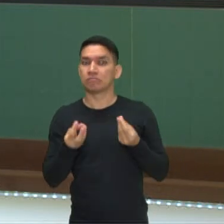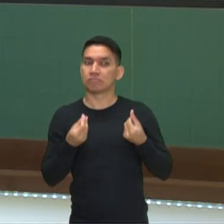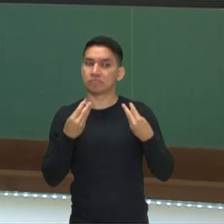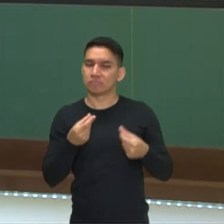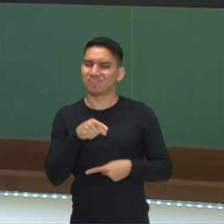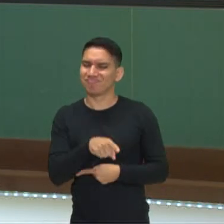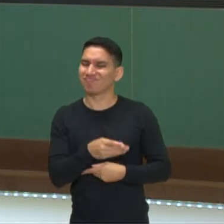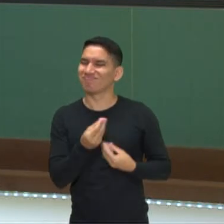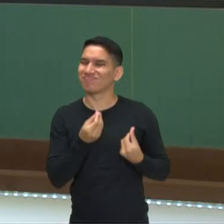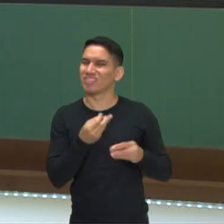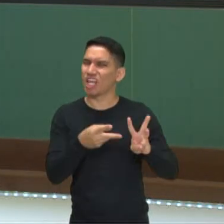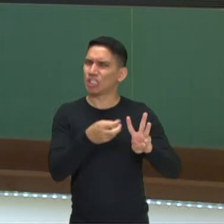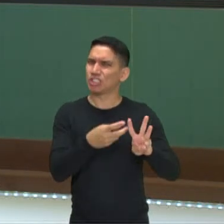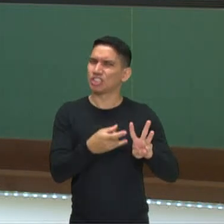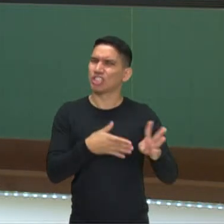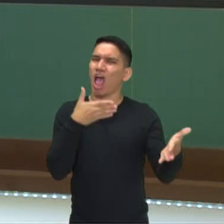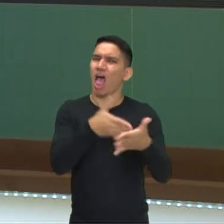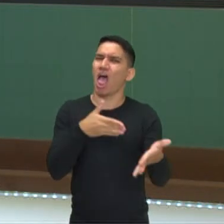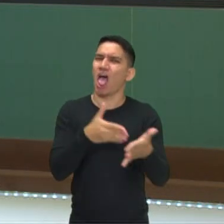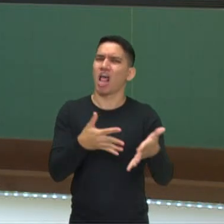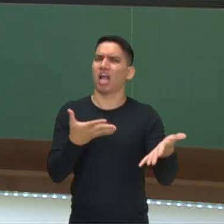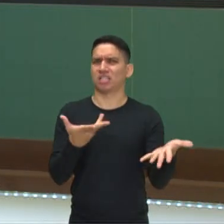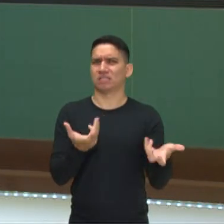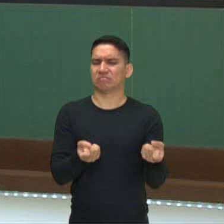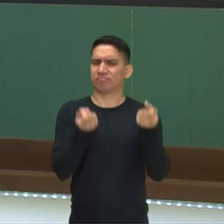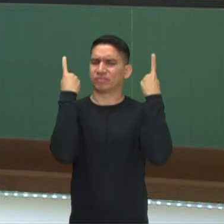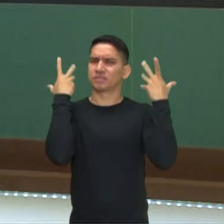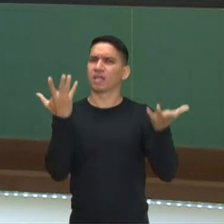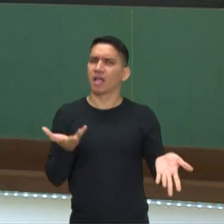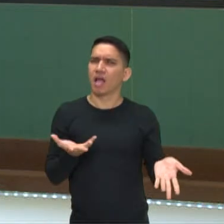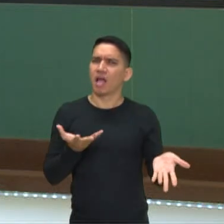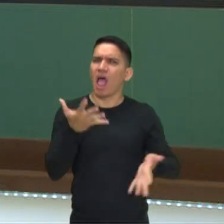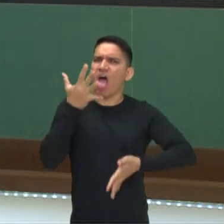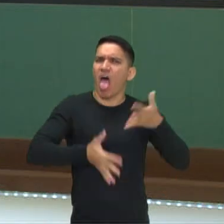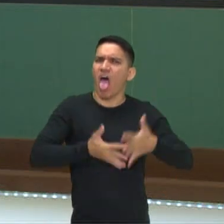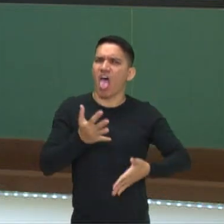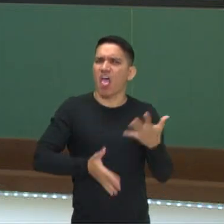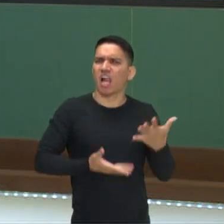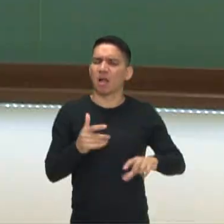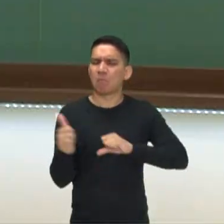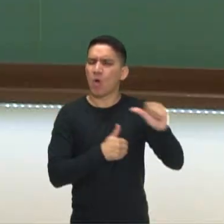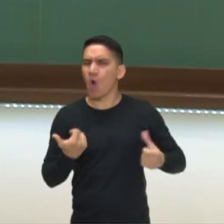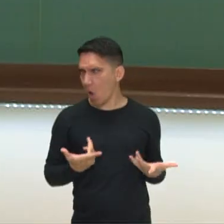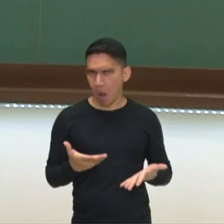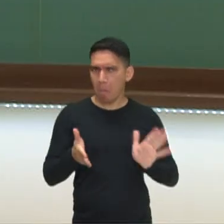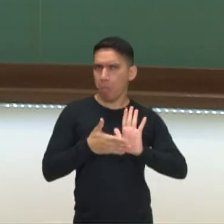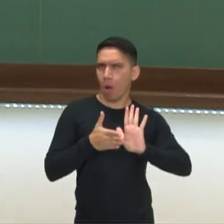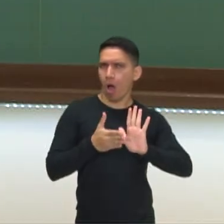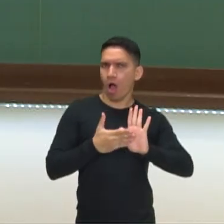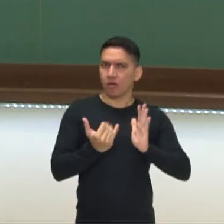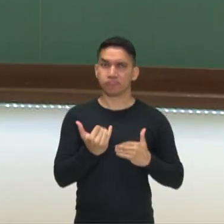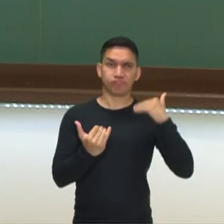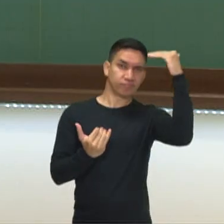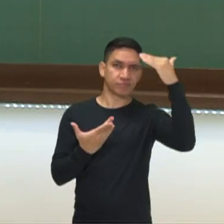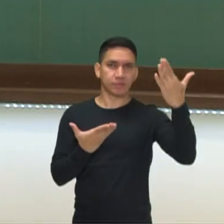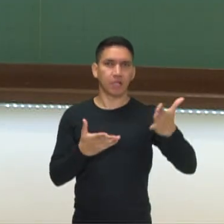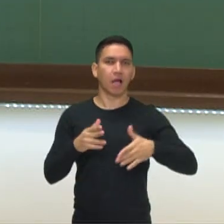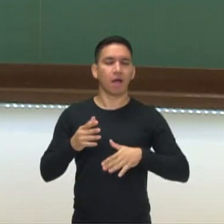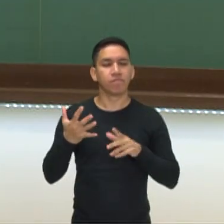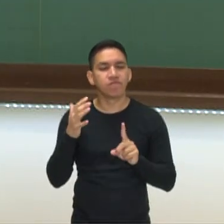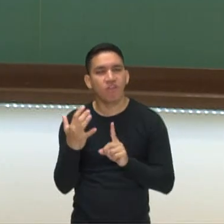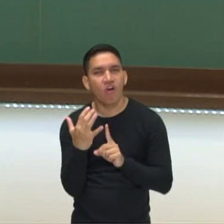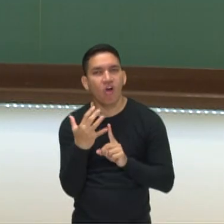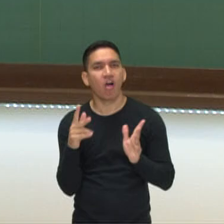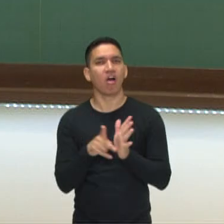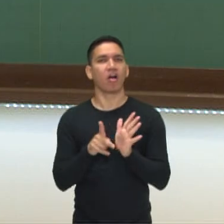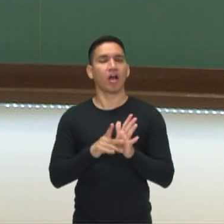como empecilhos à modernização que estava sendo proposta por essas elites tão influenciadas pelo iluminismo.